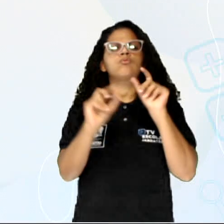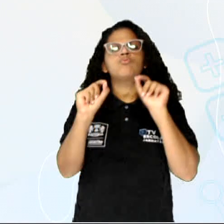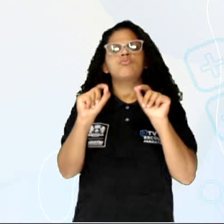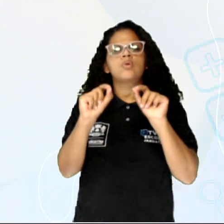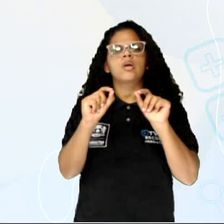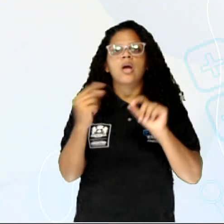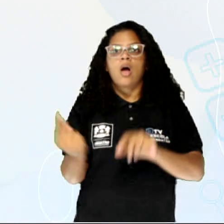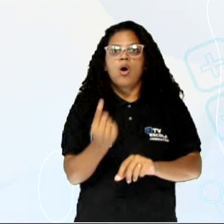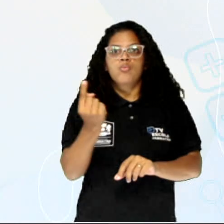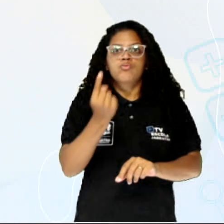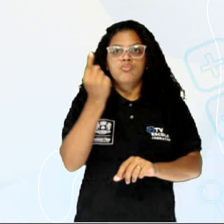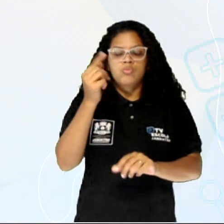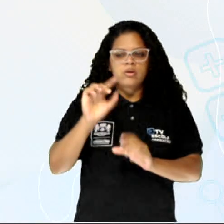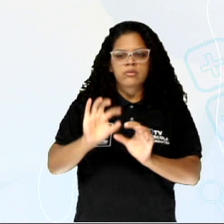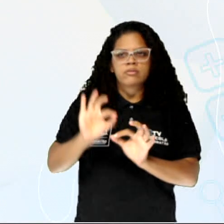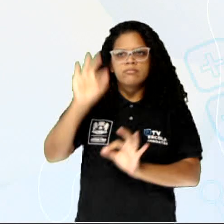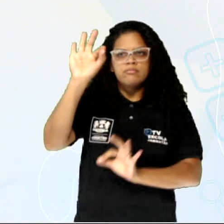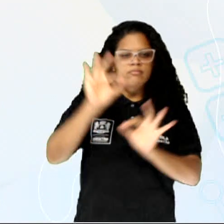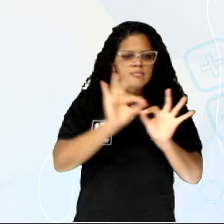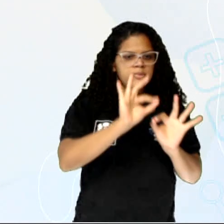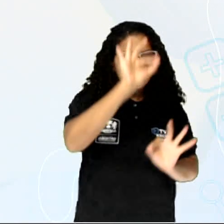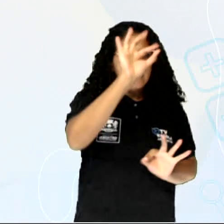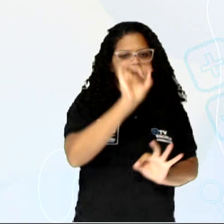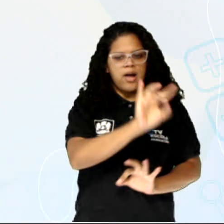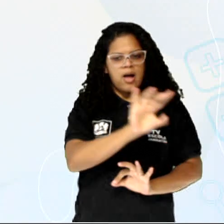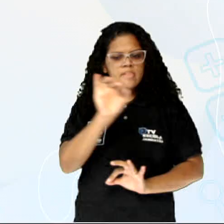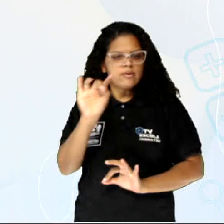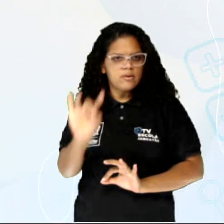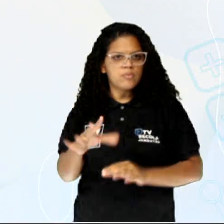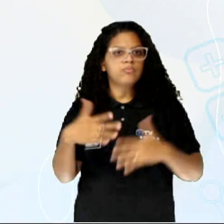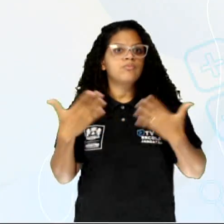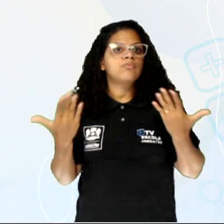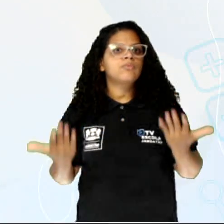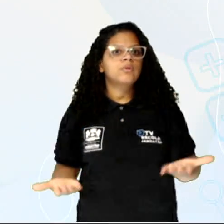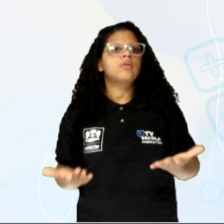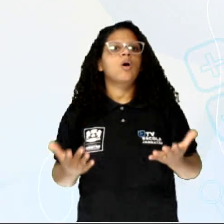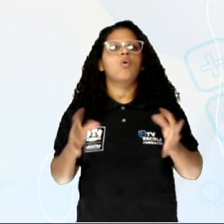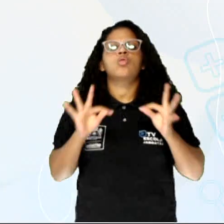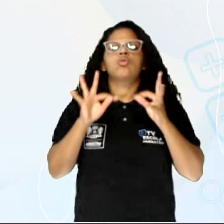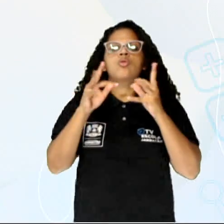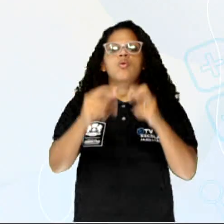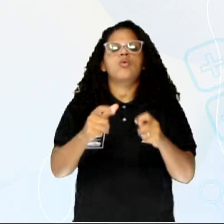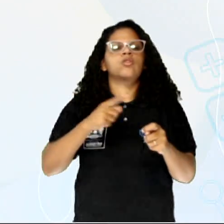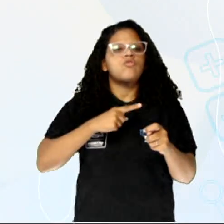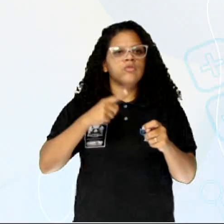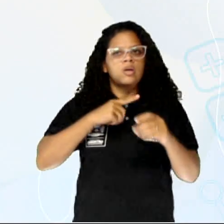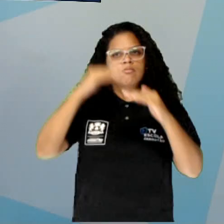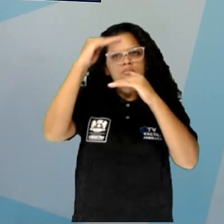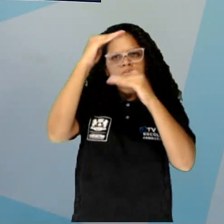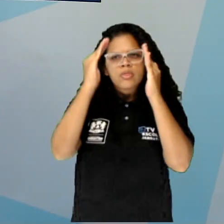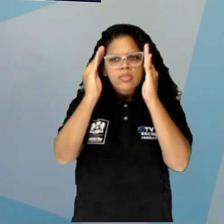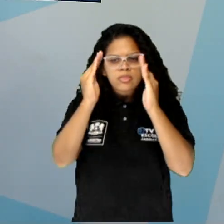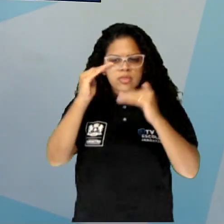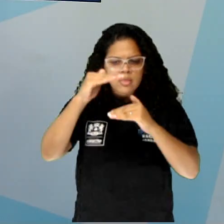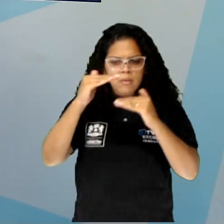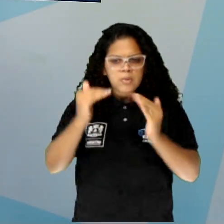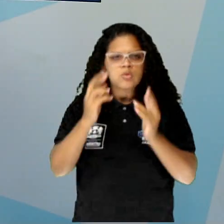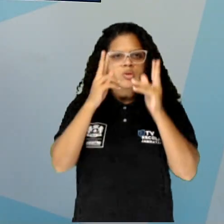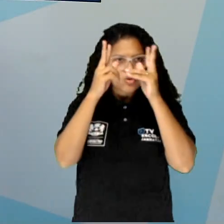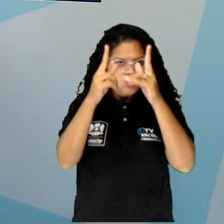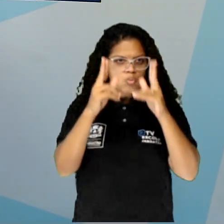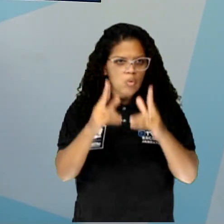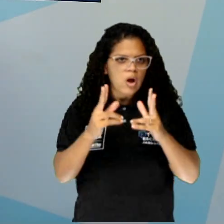dessas caixas. Como está com x todas, por quê? Porque ele fala que todas têm o mesmo tamanho, então representei por x.